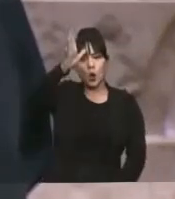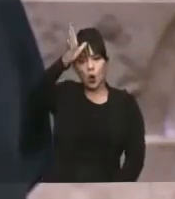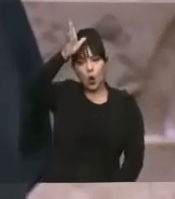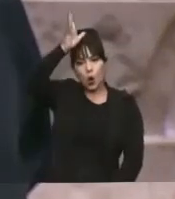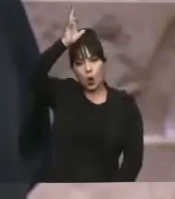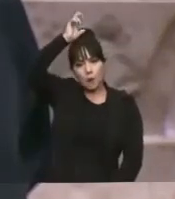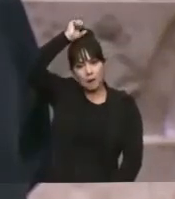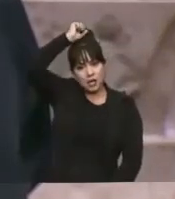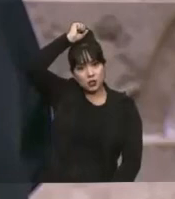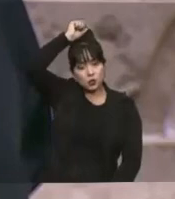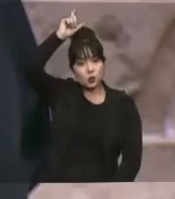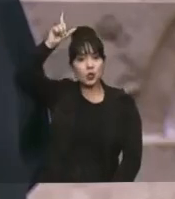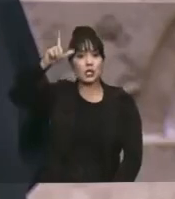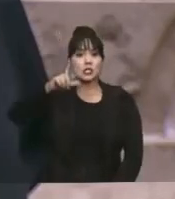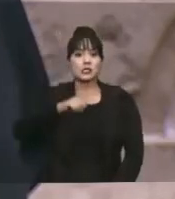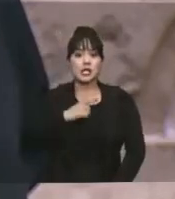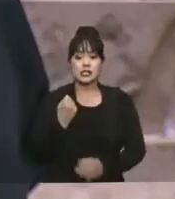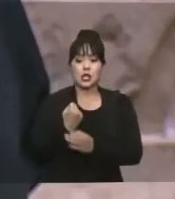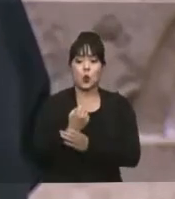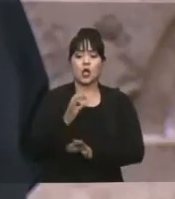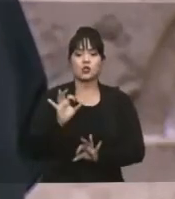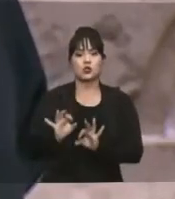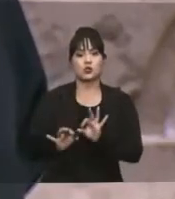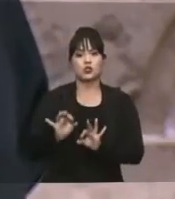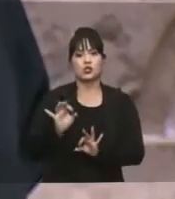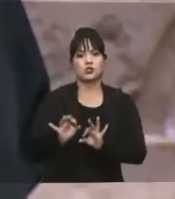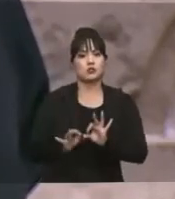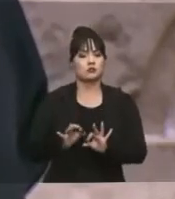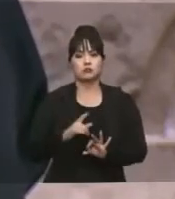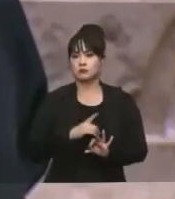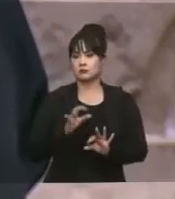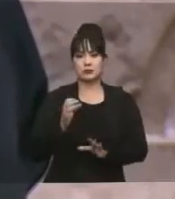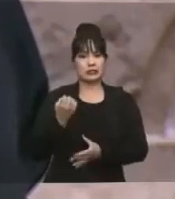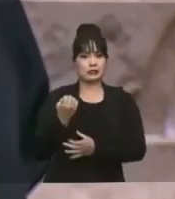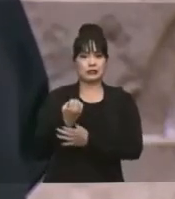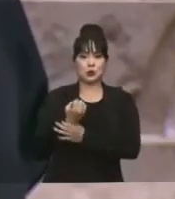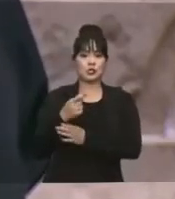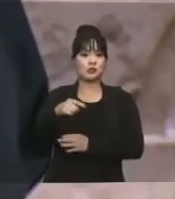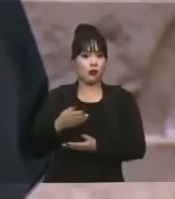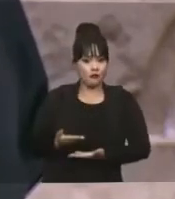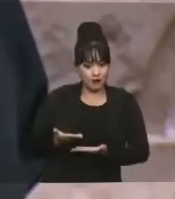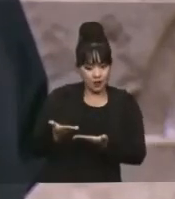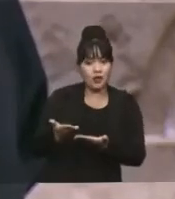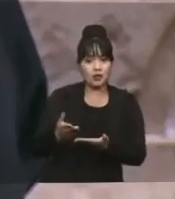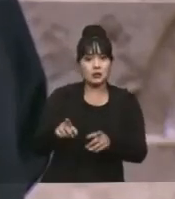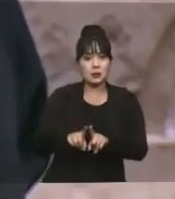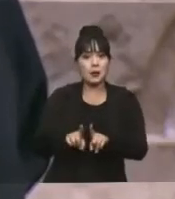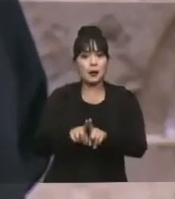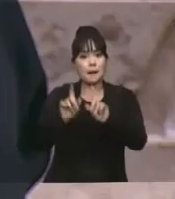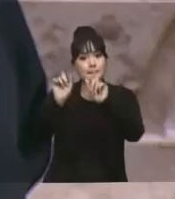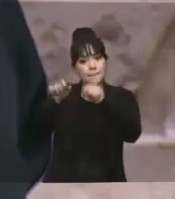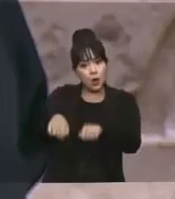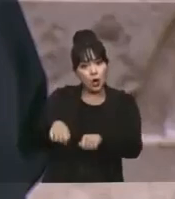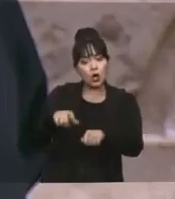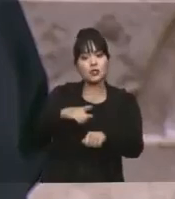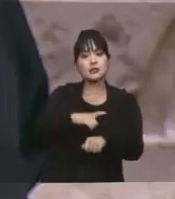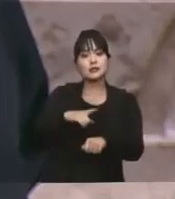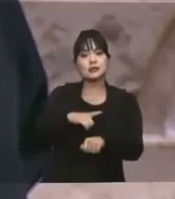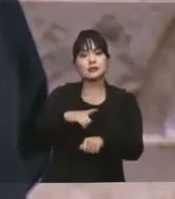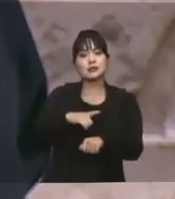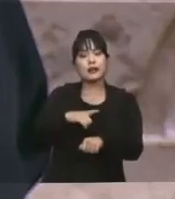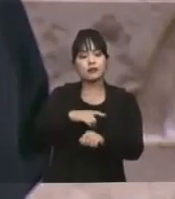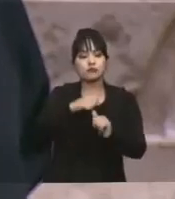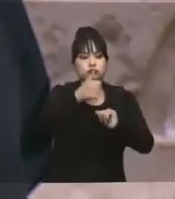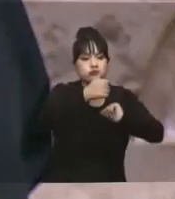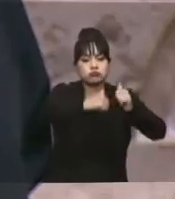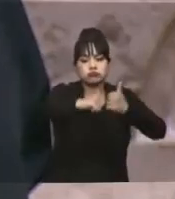de legitimarmos uma segurança jurídica que nem tanta segurança se oferece, dada a possibilidade de se